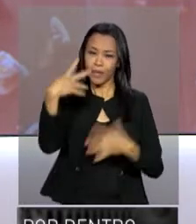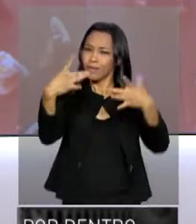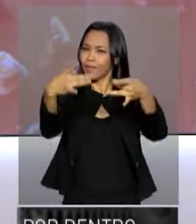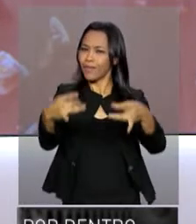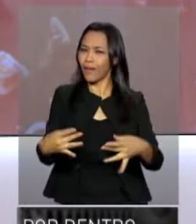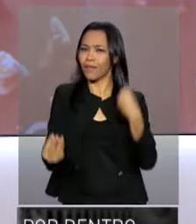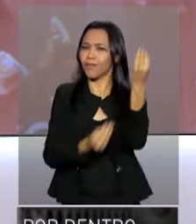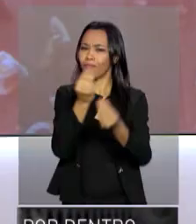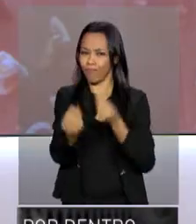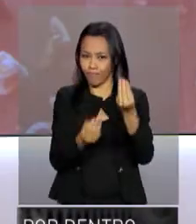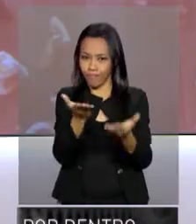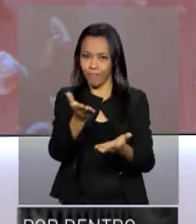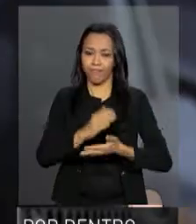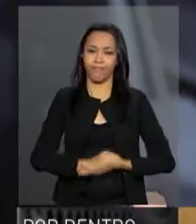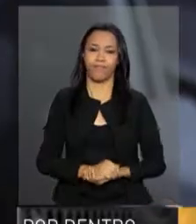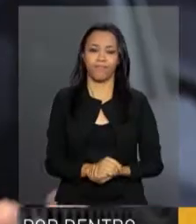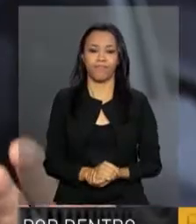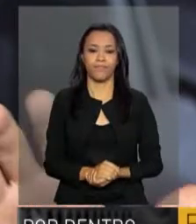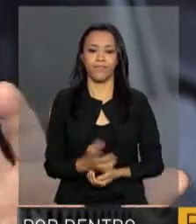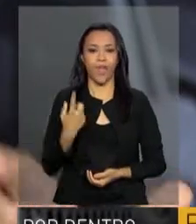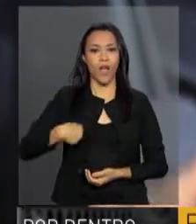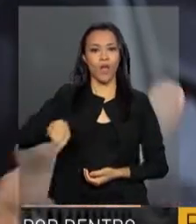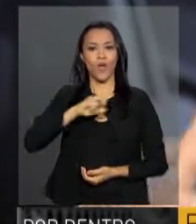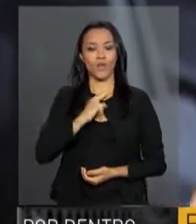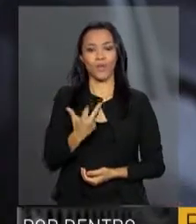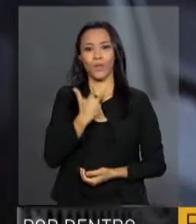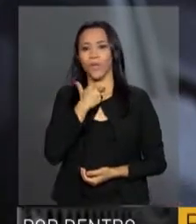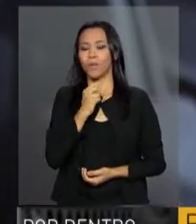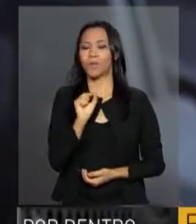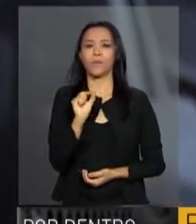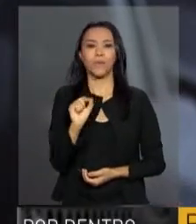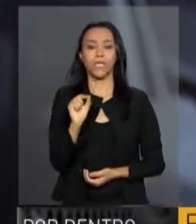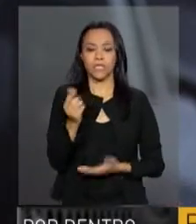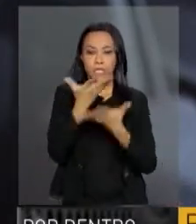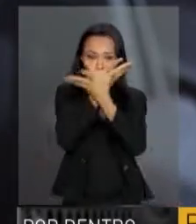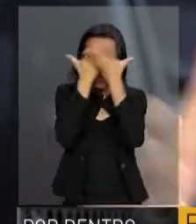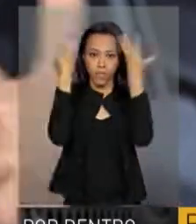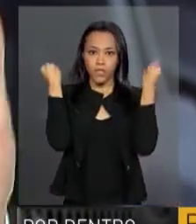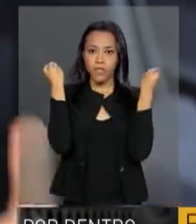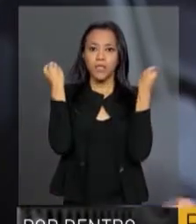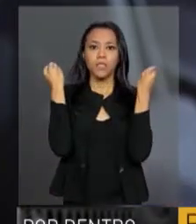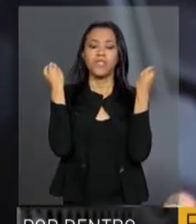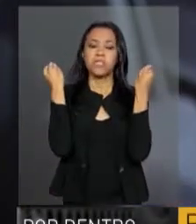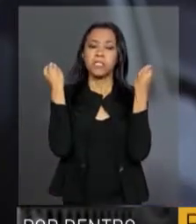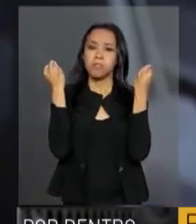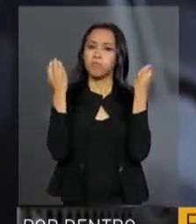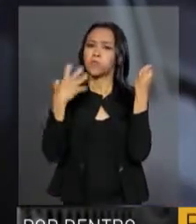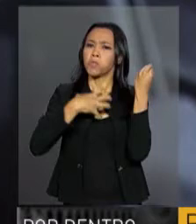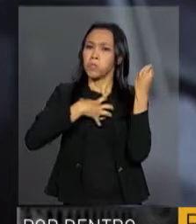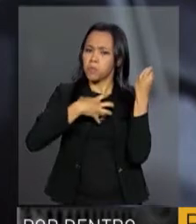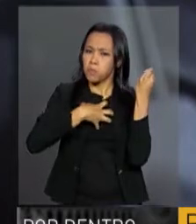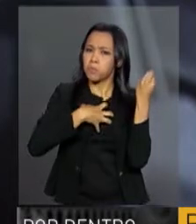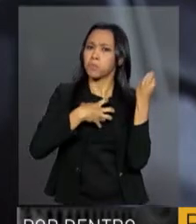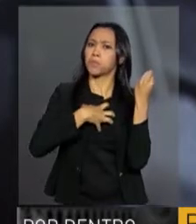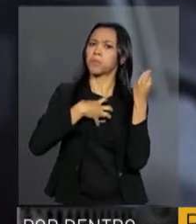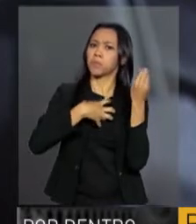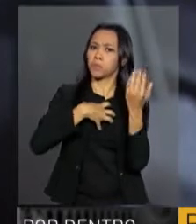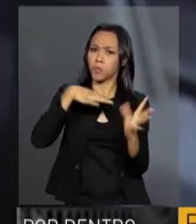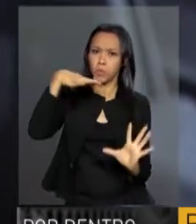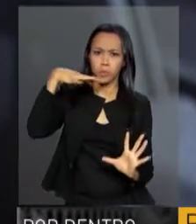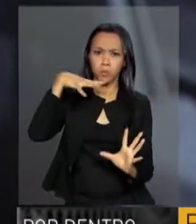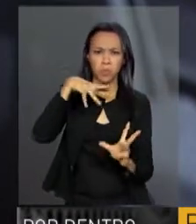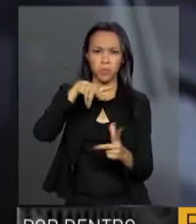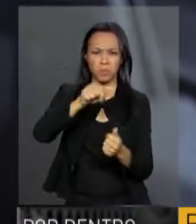a iniciativa. Nós não podemos deixar passar uma expressão como essa, inclusive num mundo